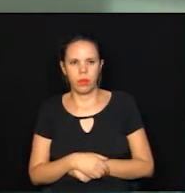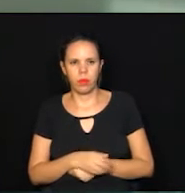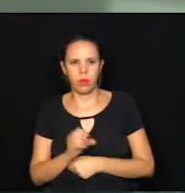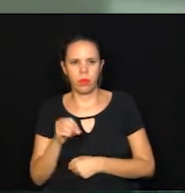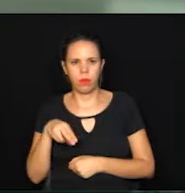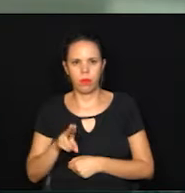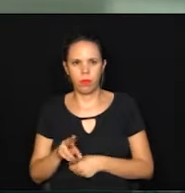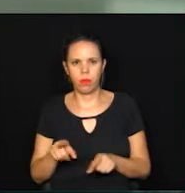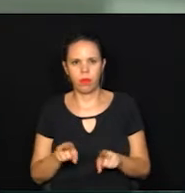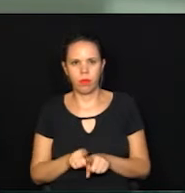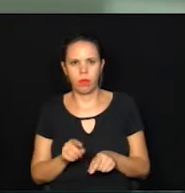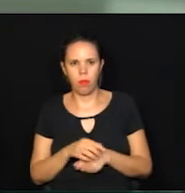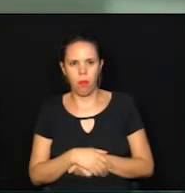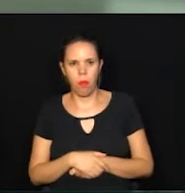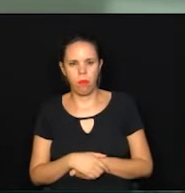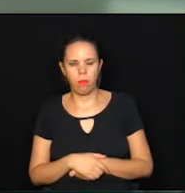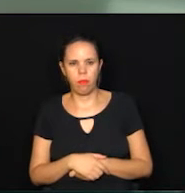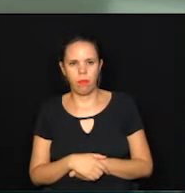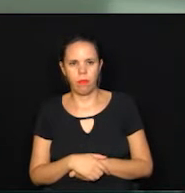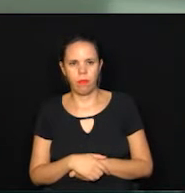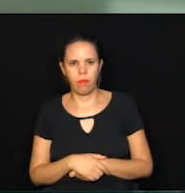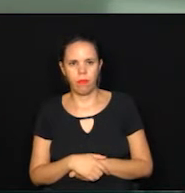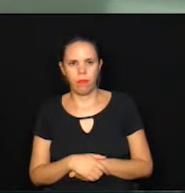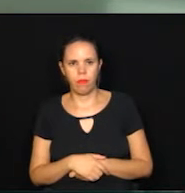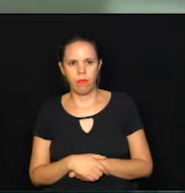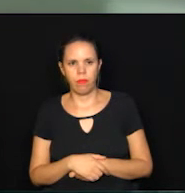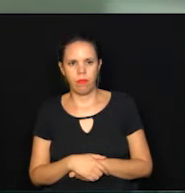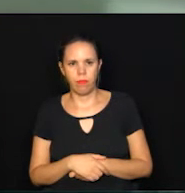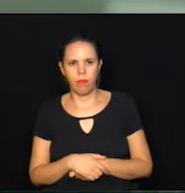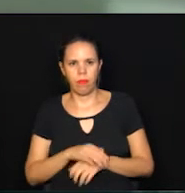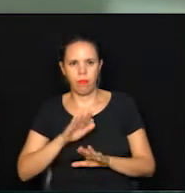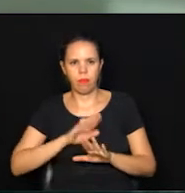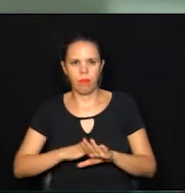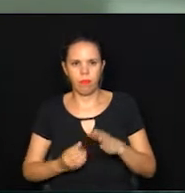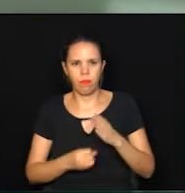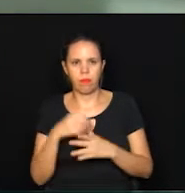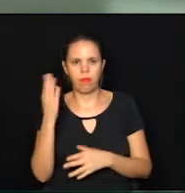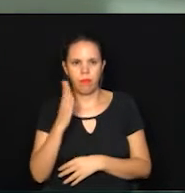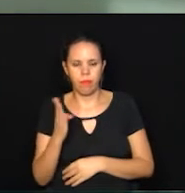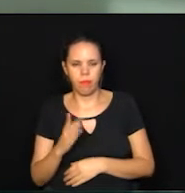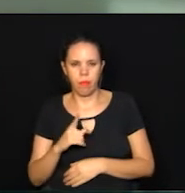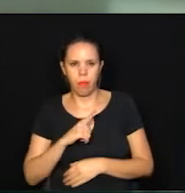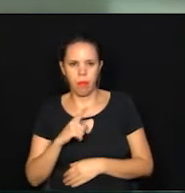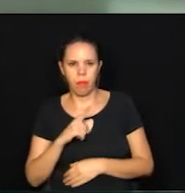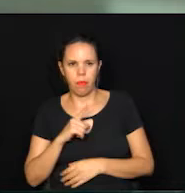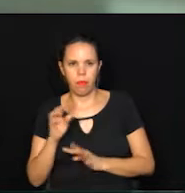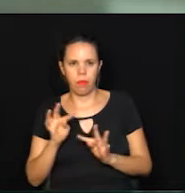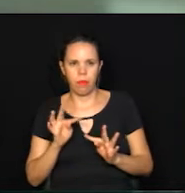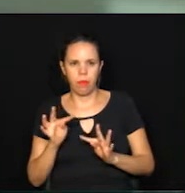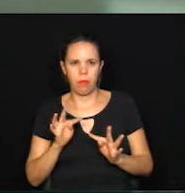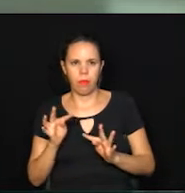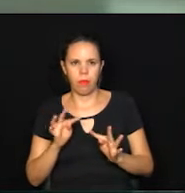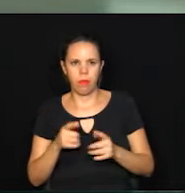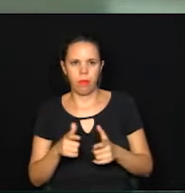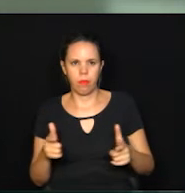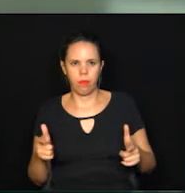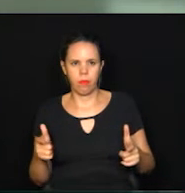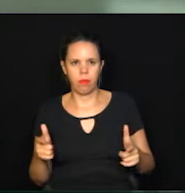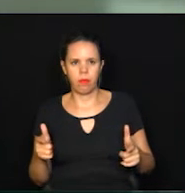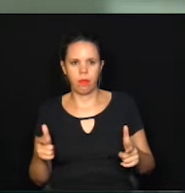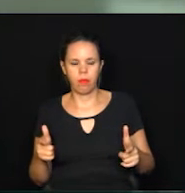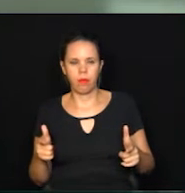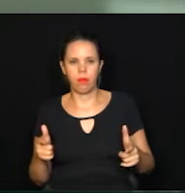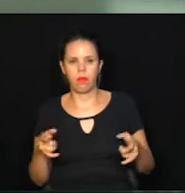ONU também, de que nos bastidores o Brasil tem sido tratado como o grande cemitério